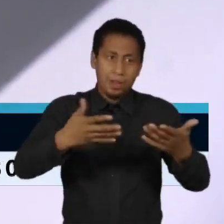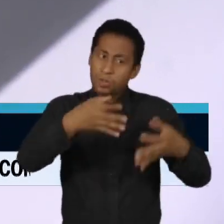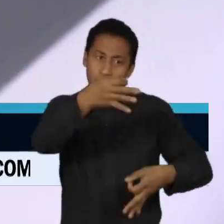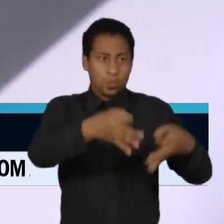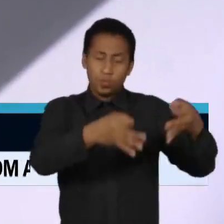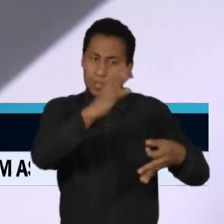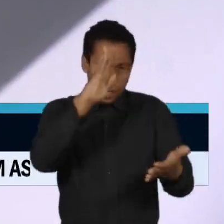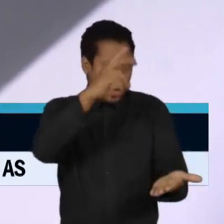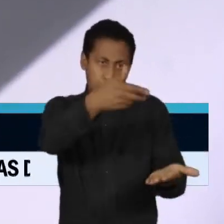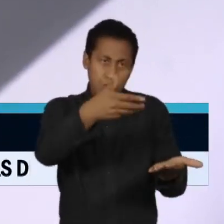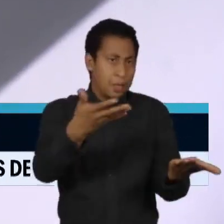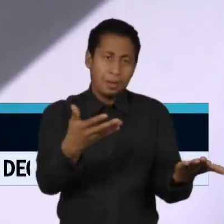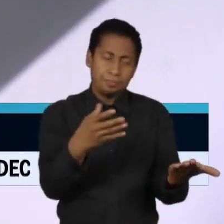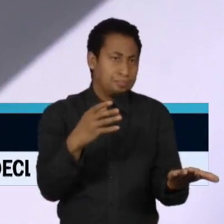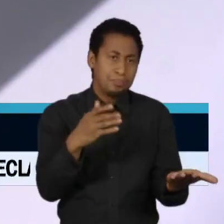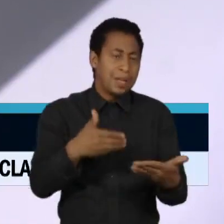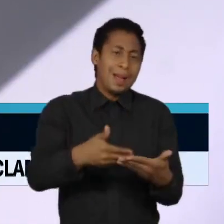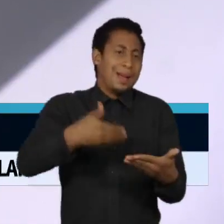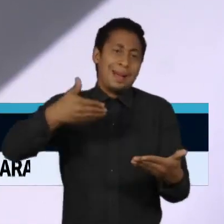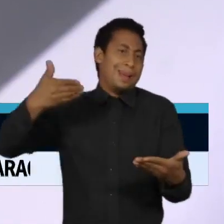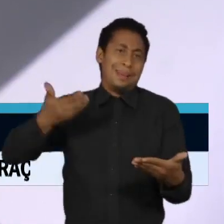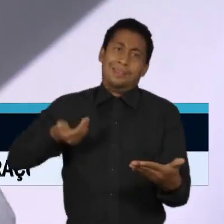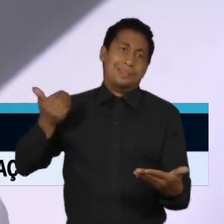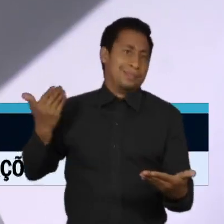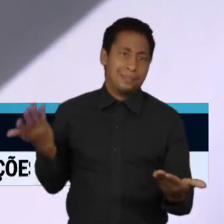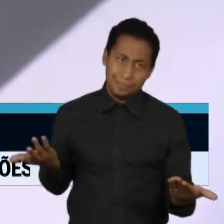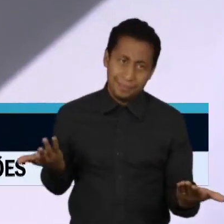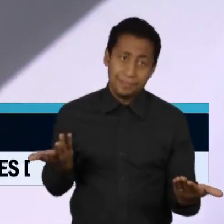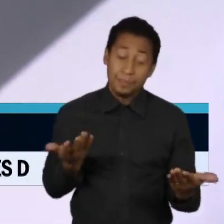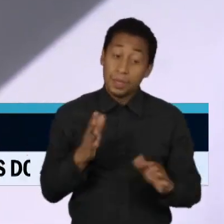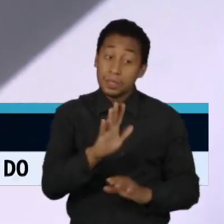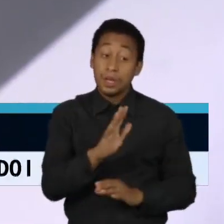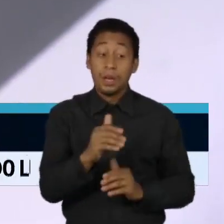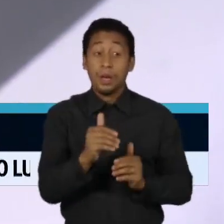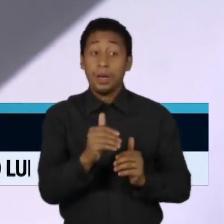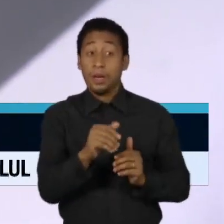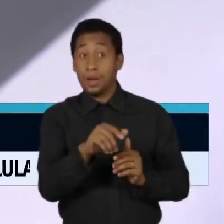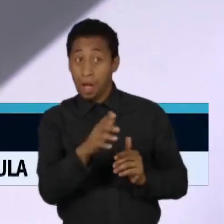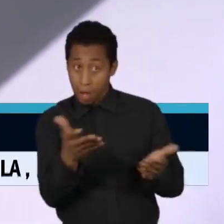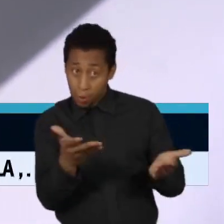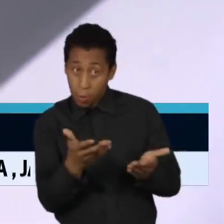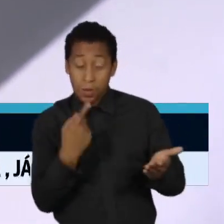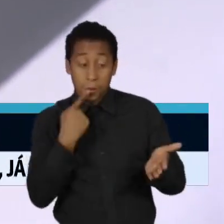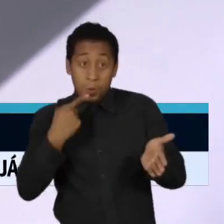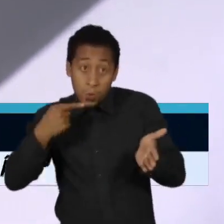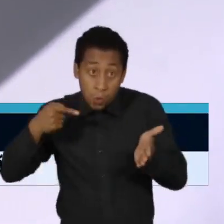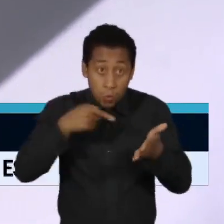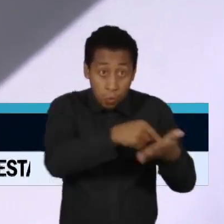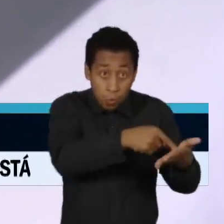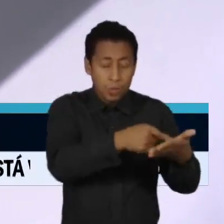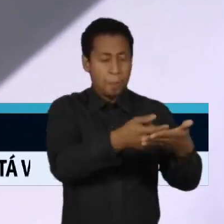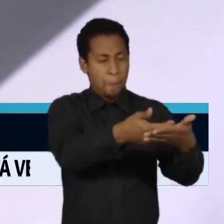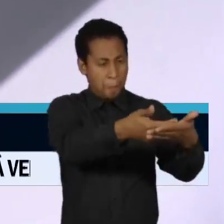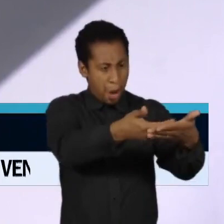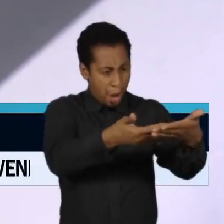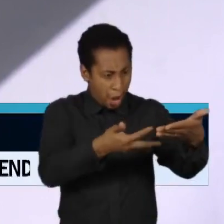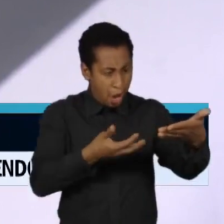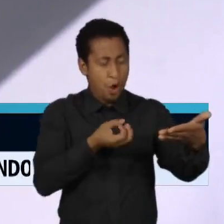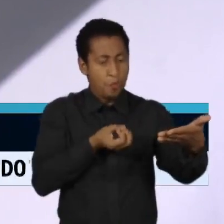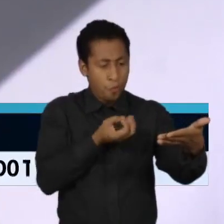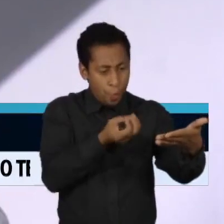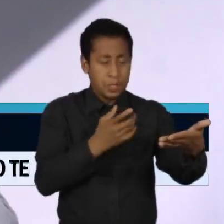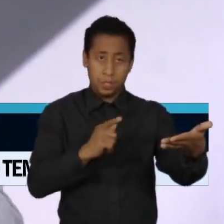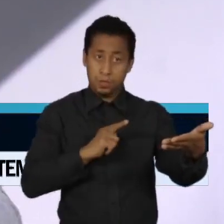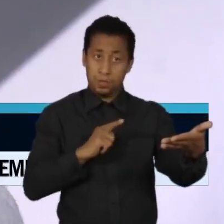gente tem bastante convicção de que esse, que parece estar bem estruturado, essa denúncia que está bem estruturada, né? Mas